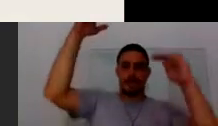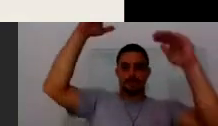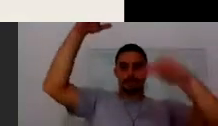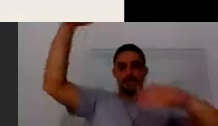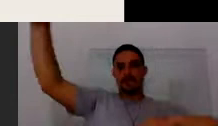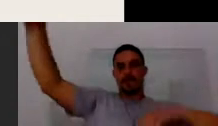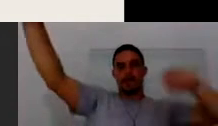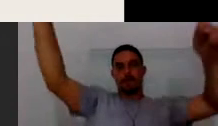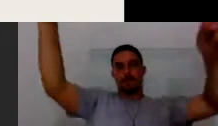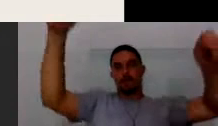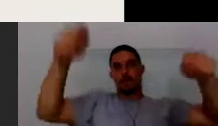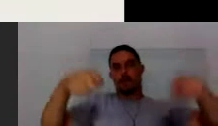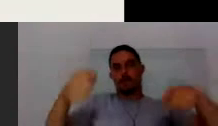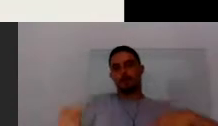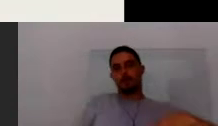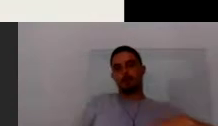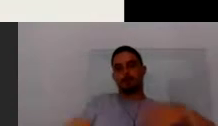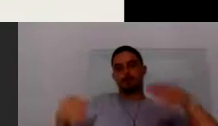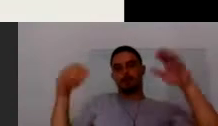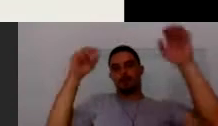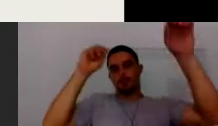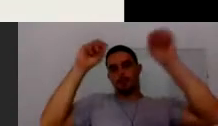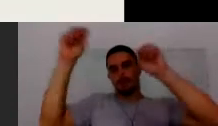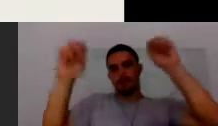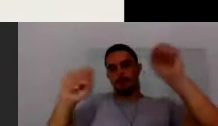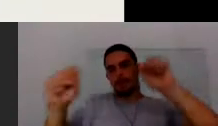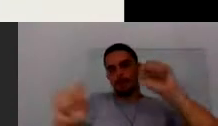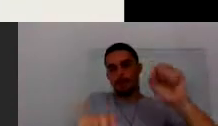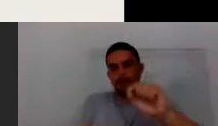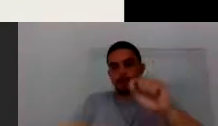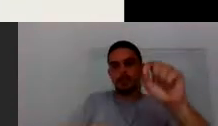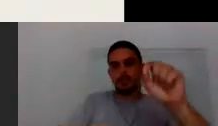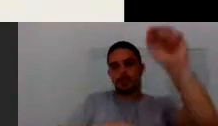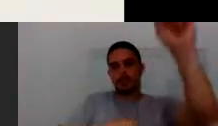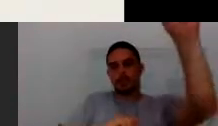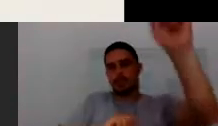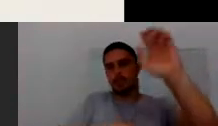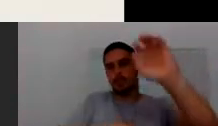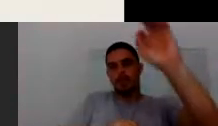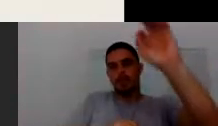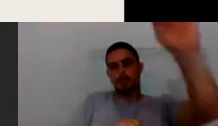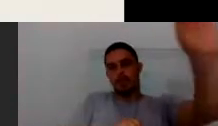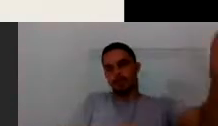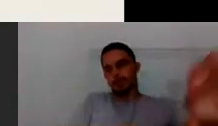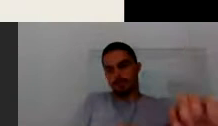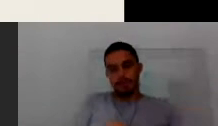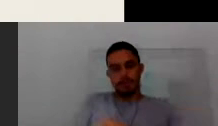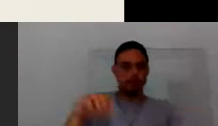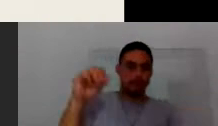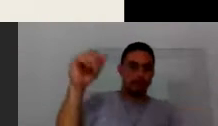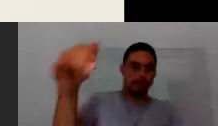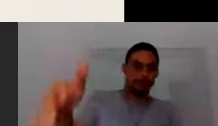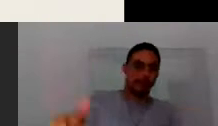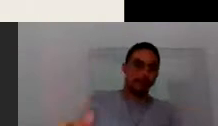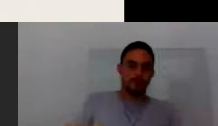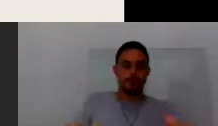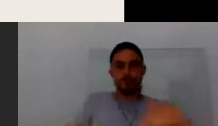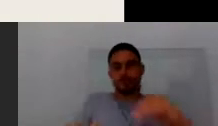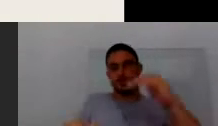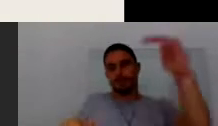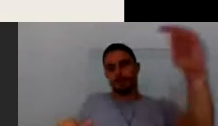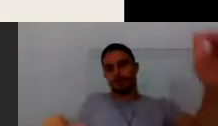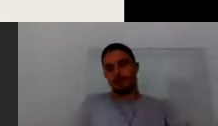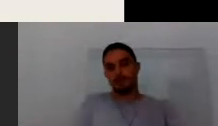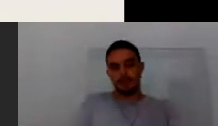infiltração, mas a gente não vai ficar cavando um perfil de solo para ficar definindo o que é zona de transmissão, o que é zona de umedecimento, o que é frente